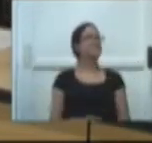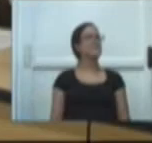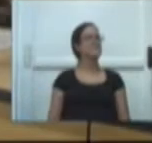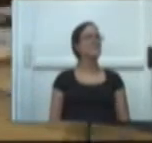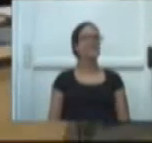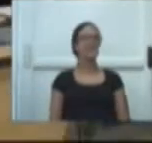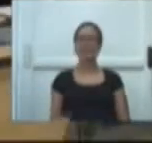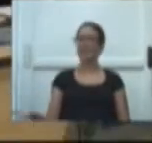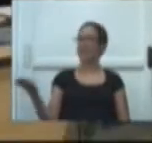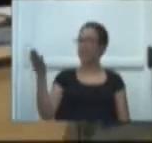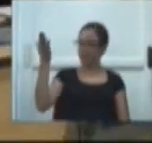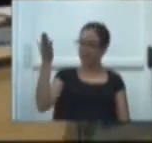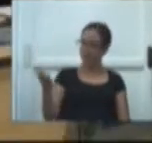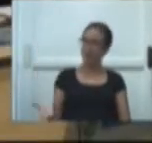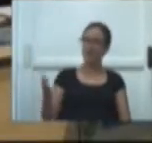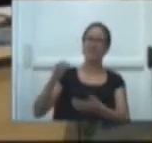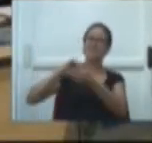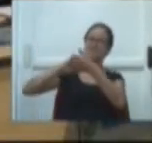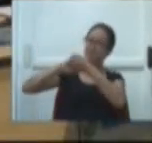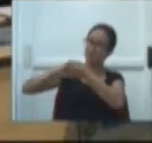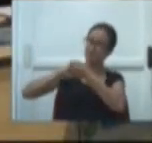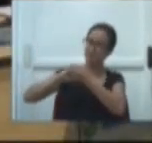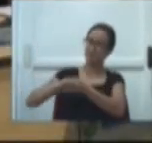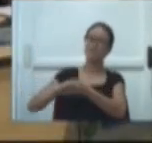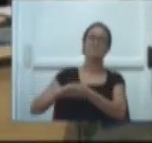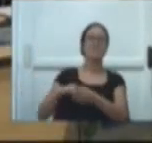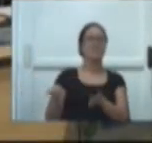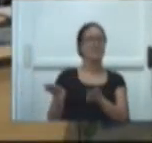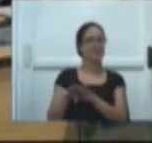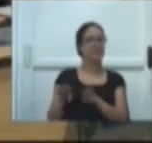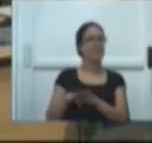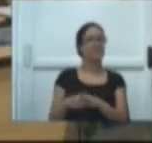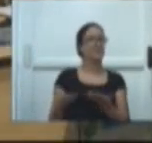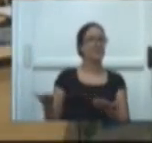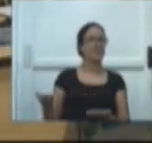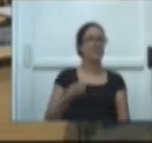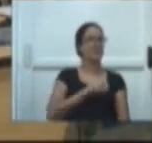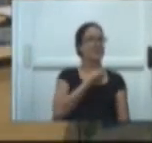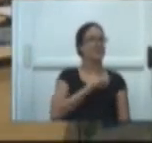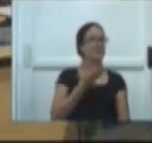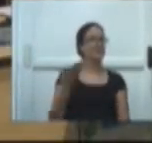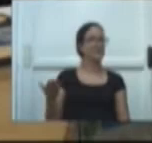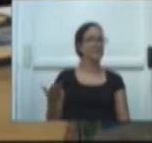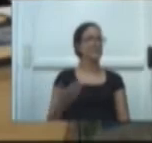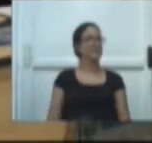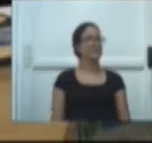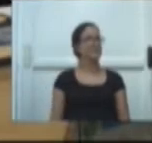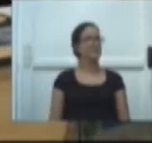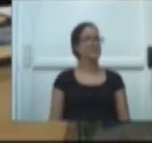o homenageamos, mas ele nos homenageia com a presença dele aqui. Por favor, vamos ali à frente.